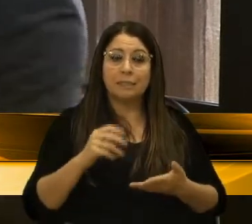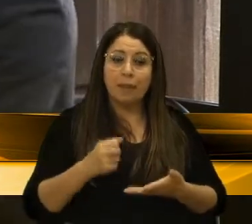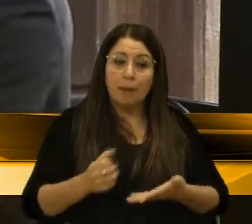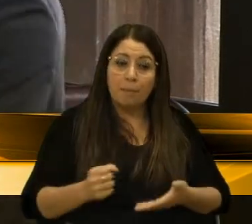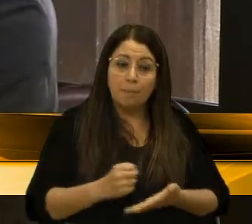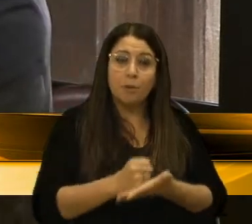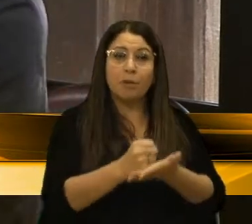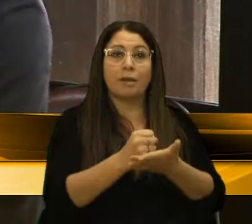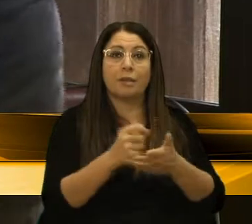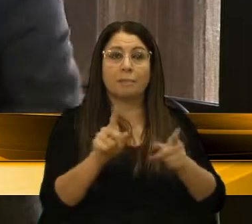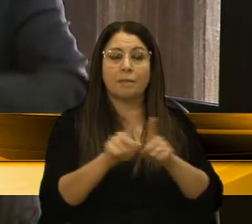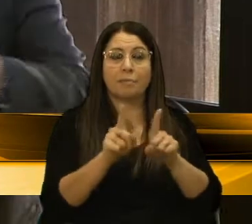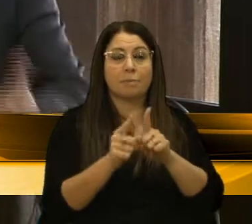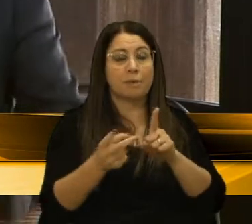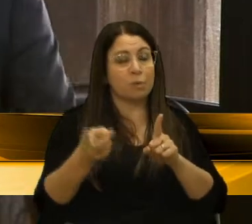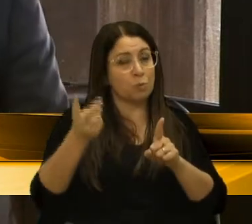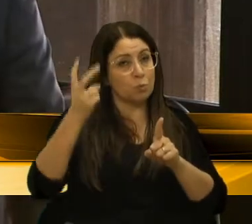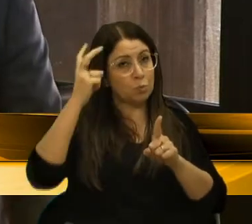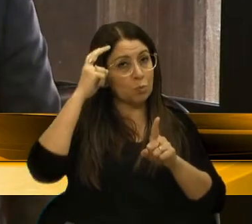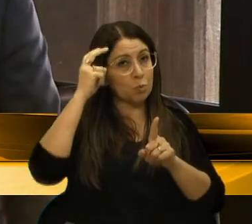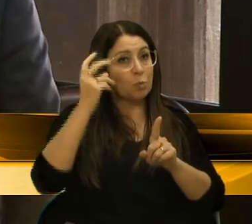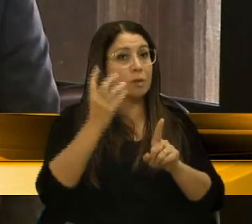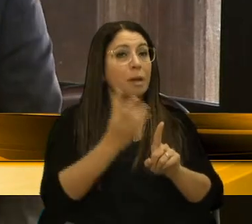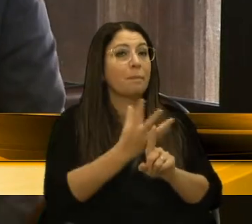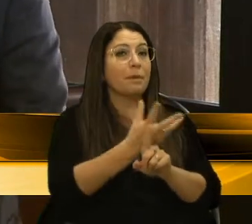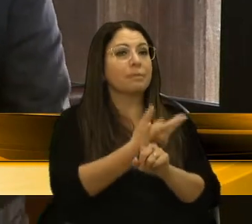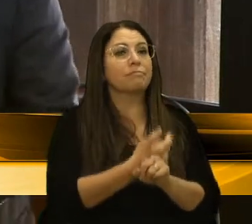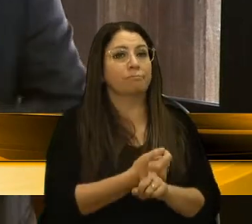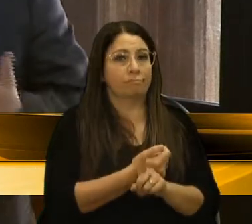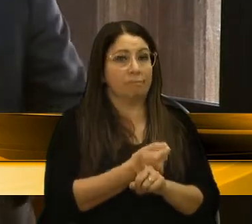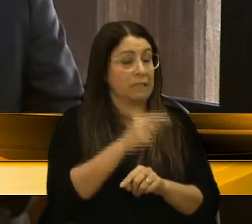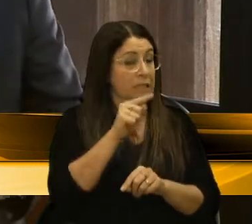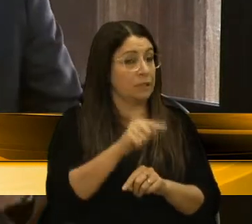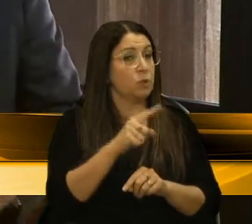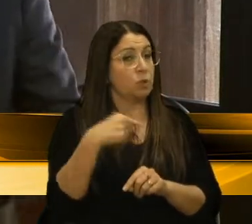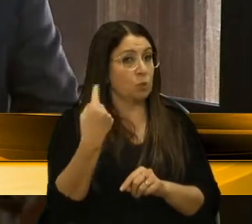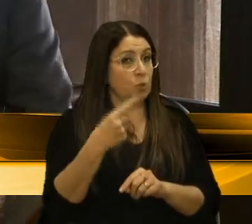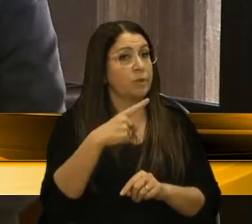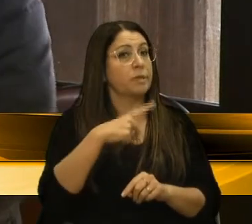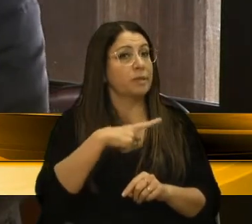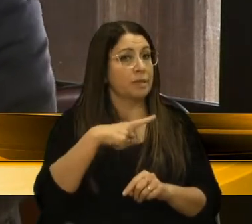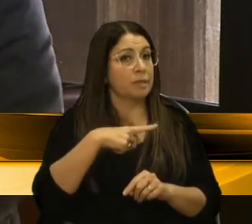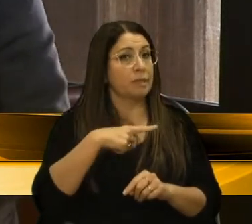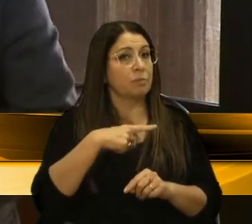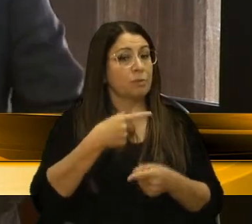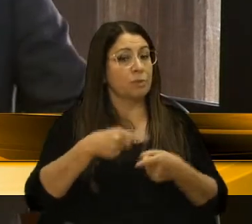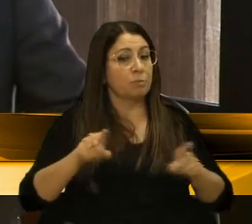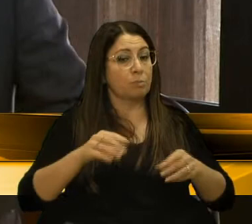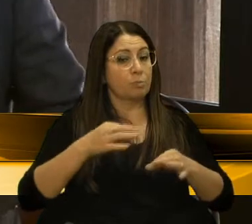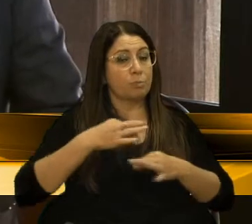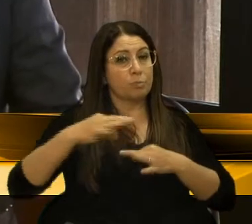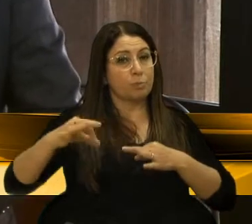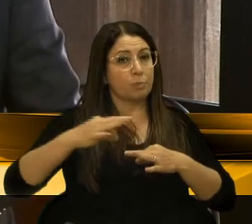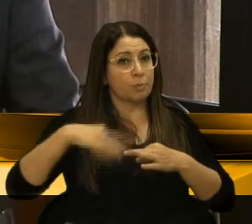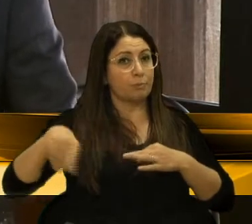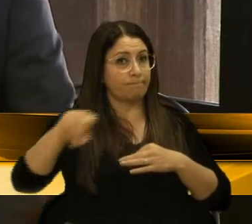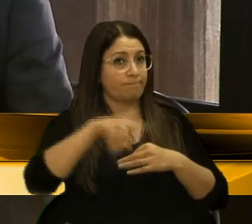pela cultura, também pelas artes. E isso nós temos na Orquestra Municipal de Sopros,